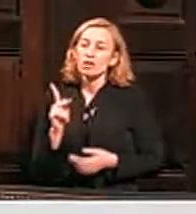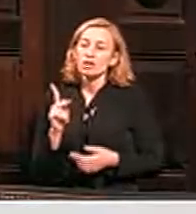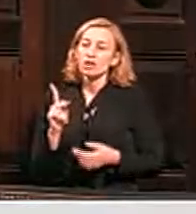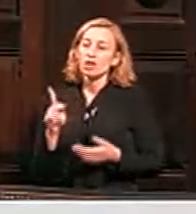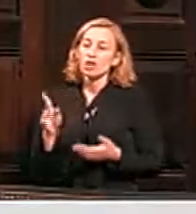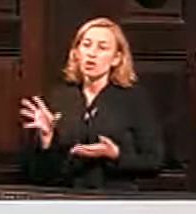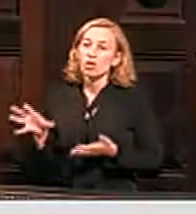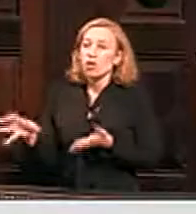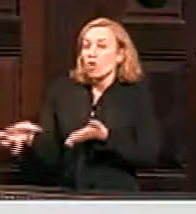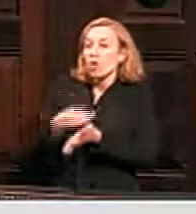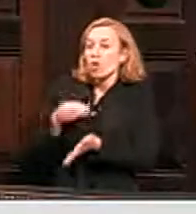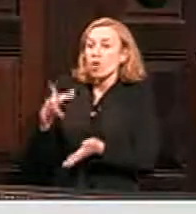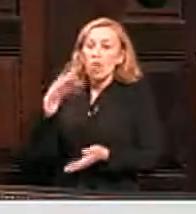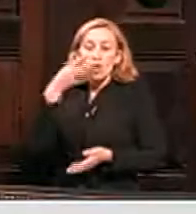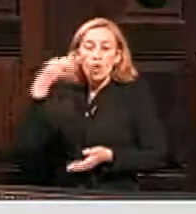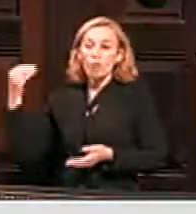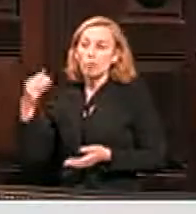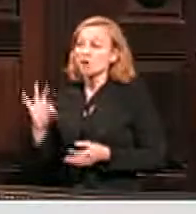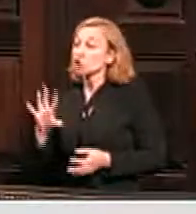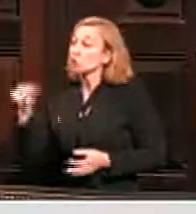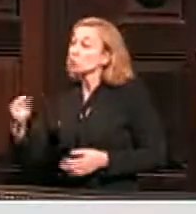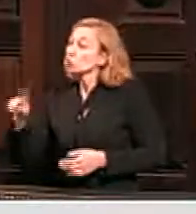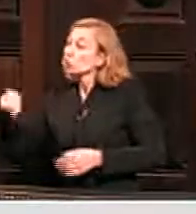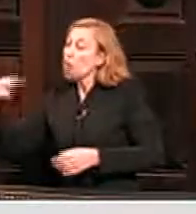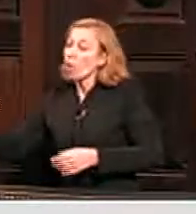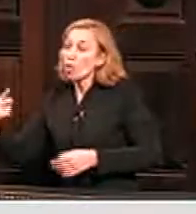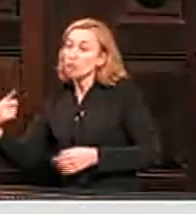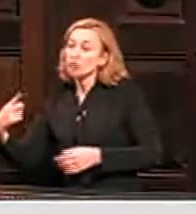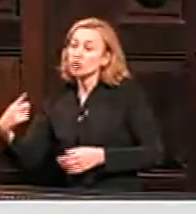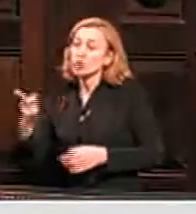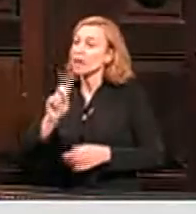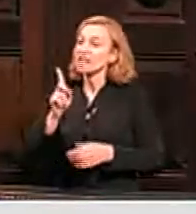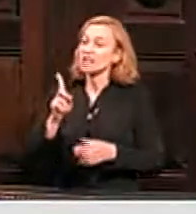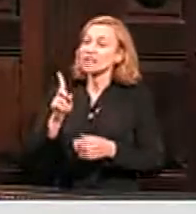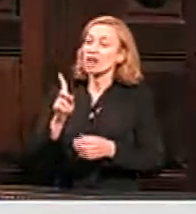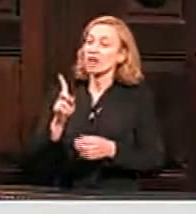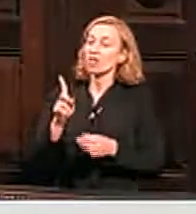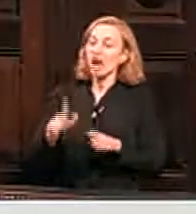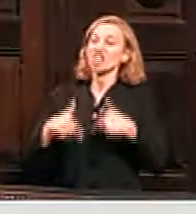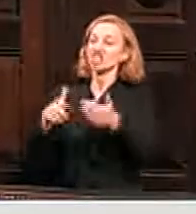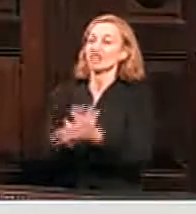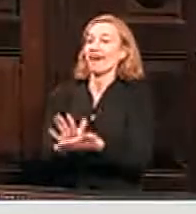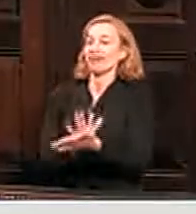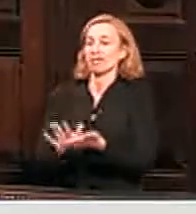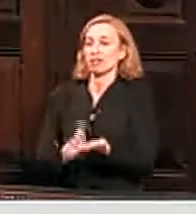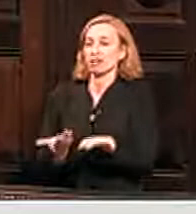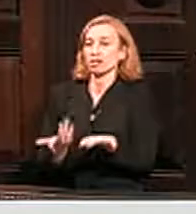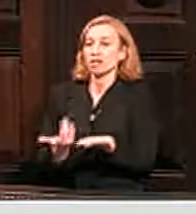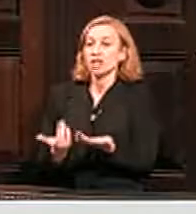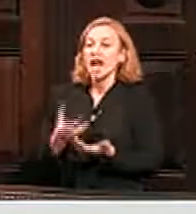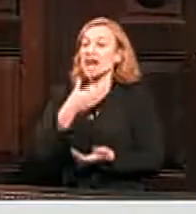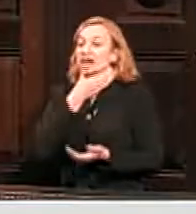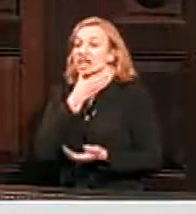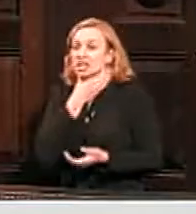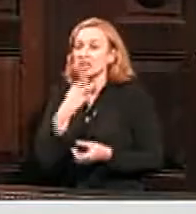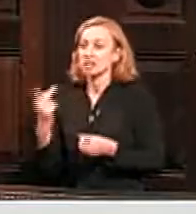Estado do Rio de Janeiro de trazer para cá uma crise, que é uma crise da política de preços da Petrobras. A